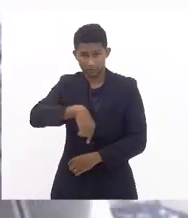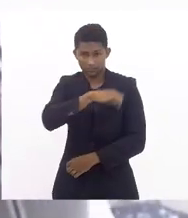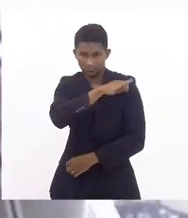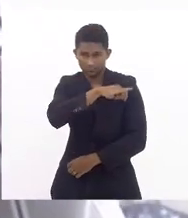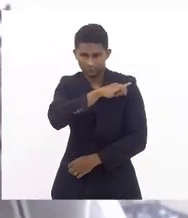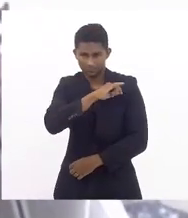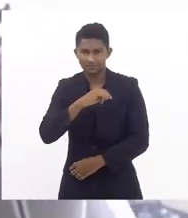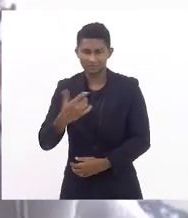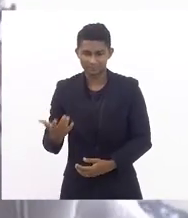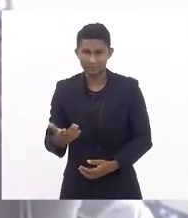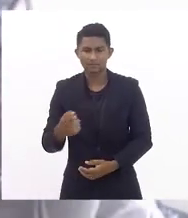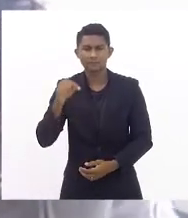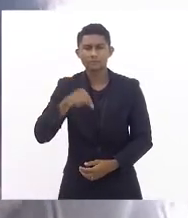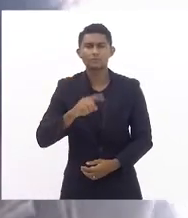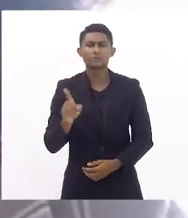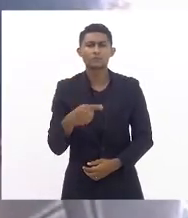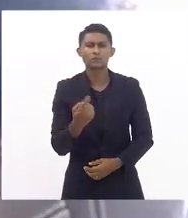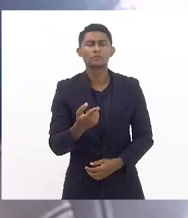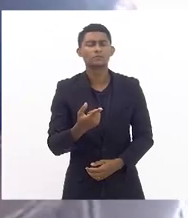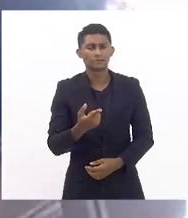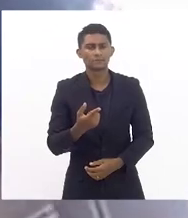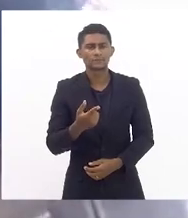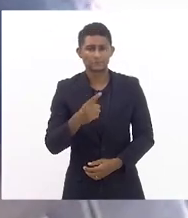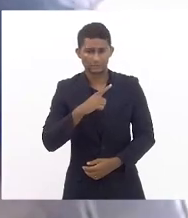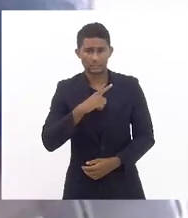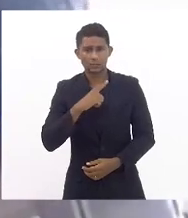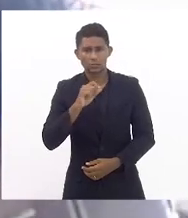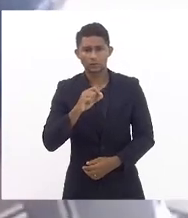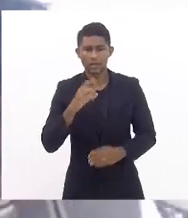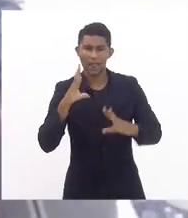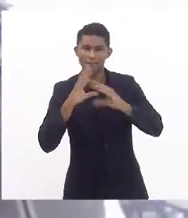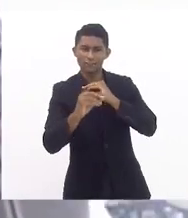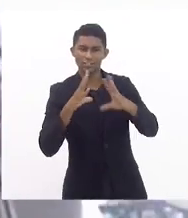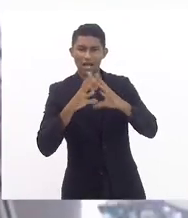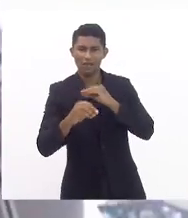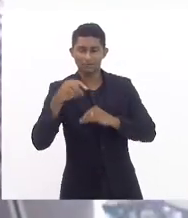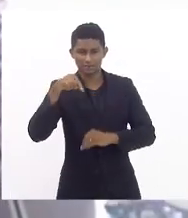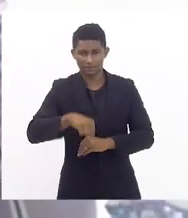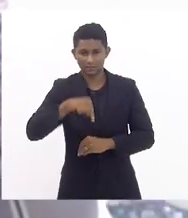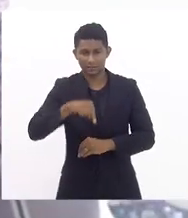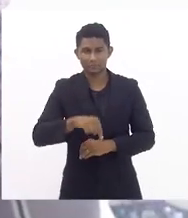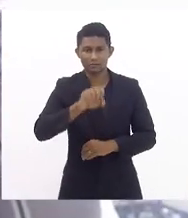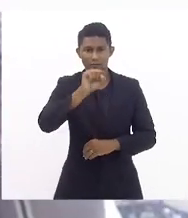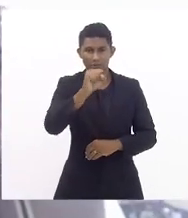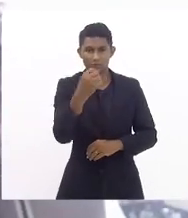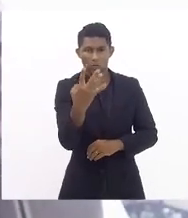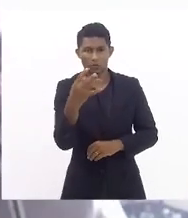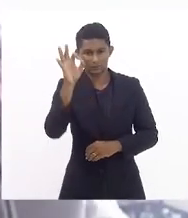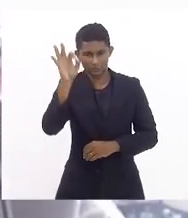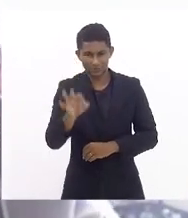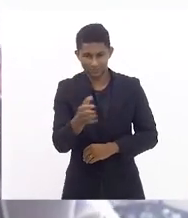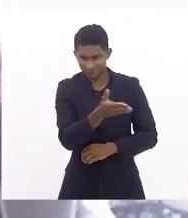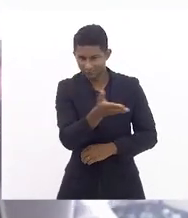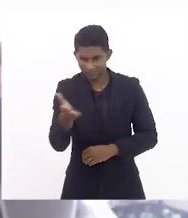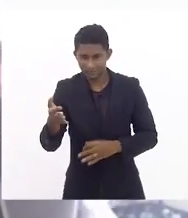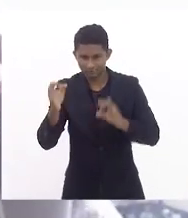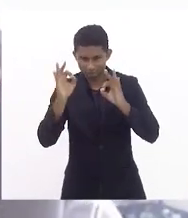gente ter esse corte, 84% dos refugiados que aqui estão em condição legal,